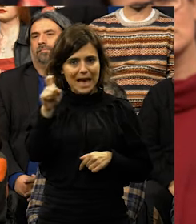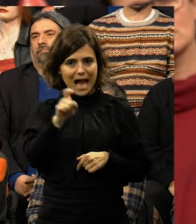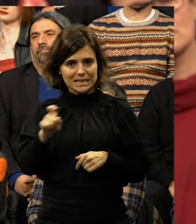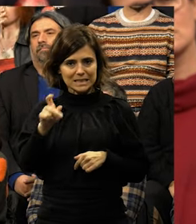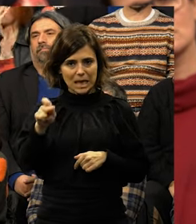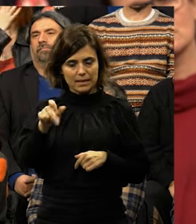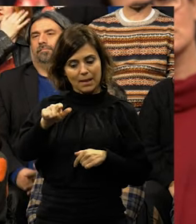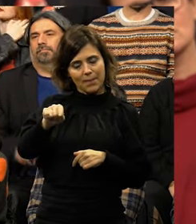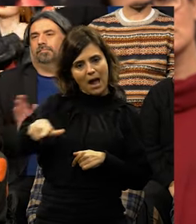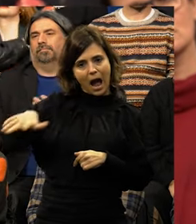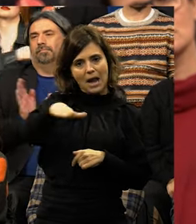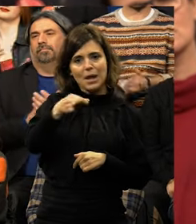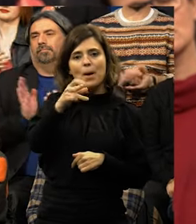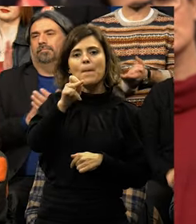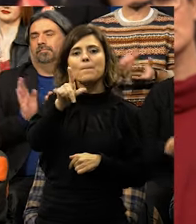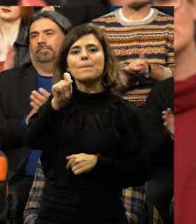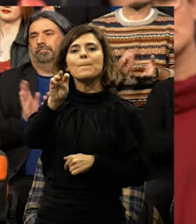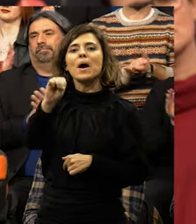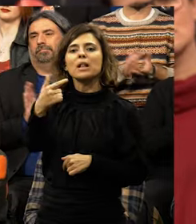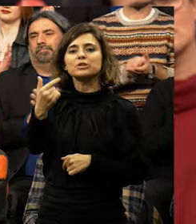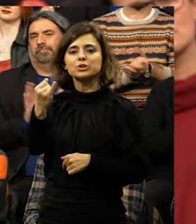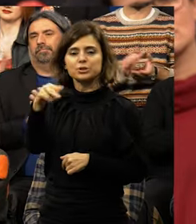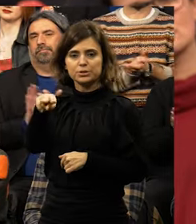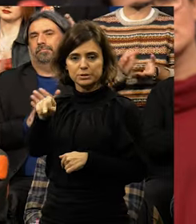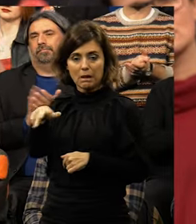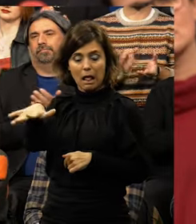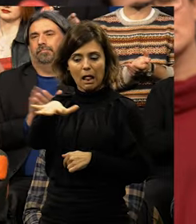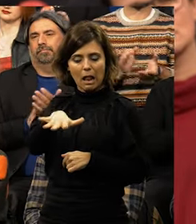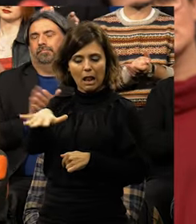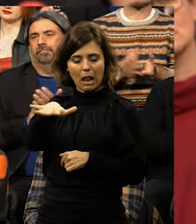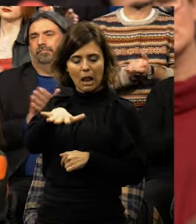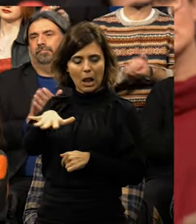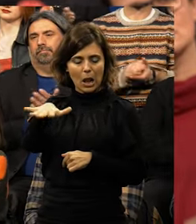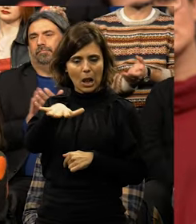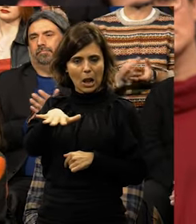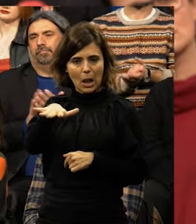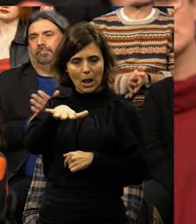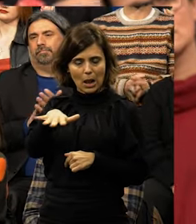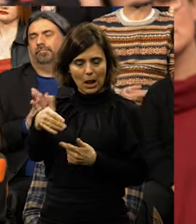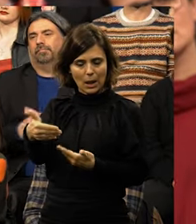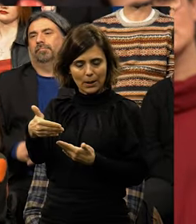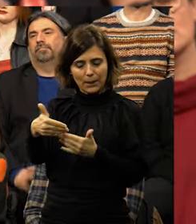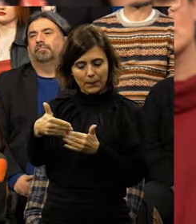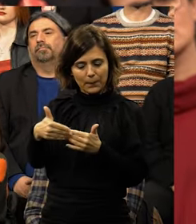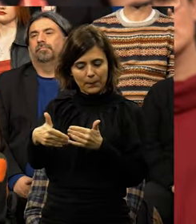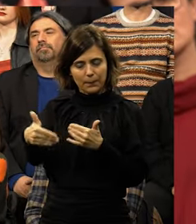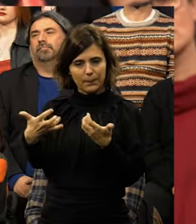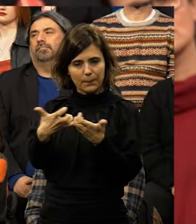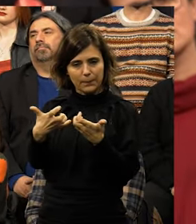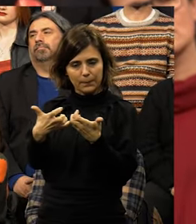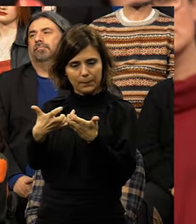quero falar-vos do massacre em curso e quero falar-vos de Gaza e do